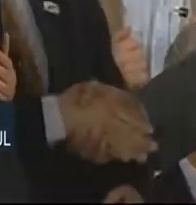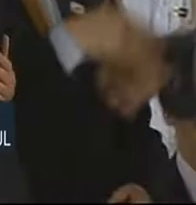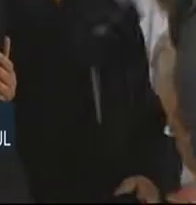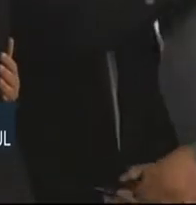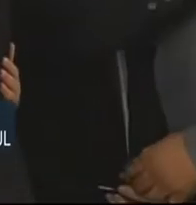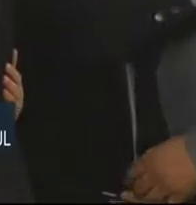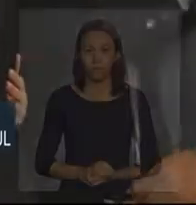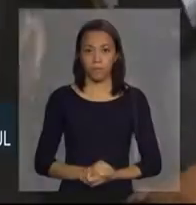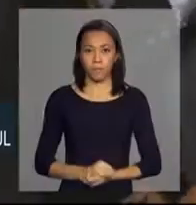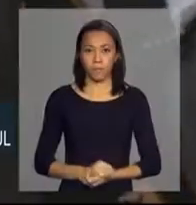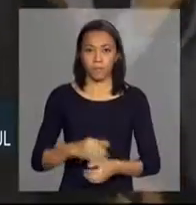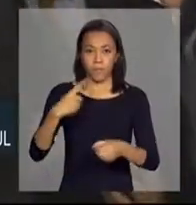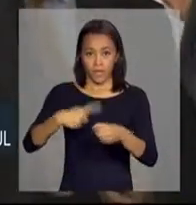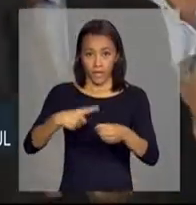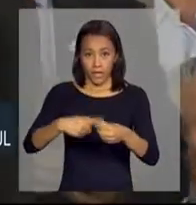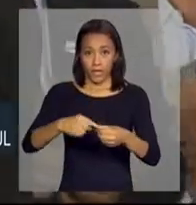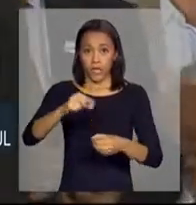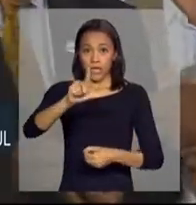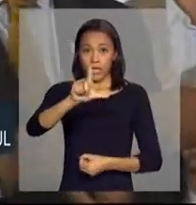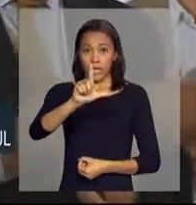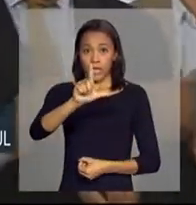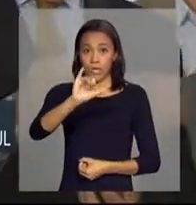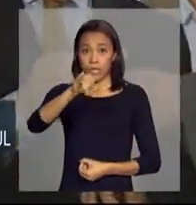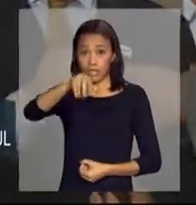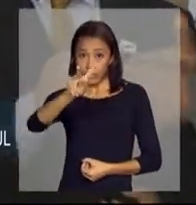Linha Nova, prefeito Nicolau Haas.